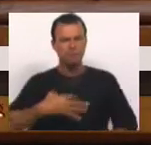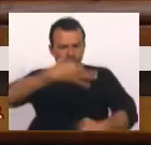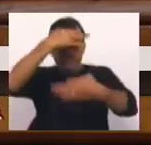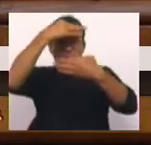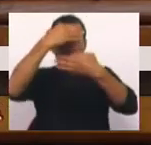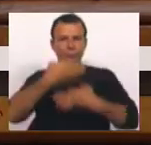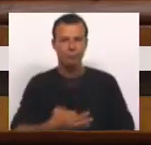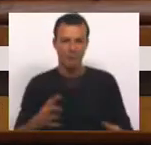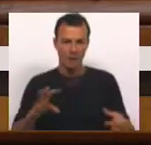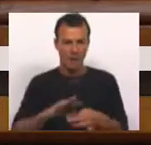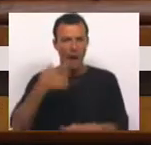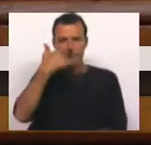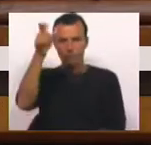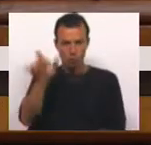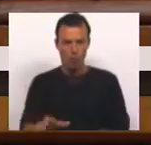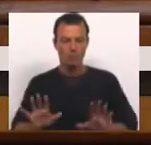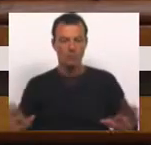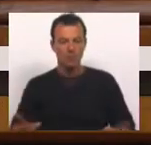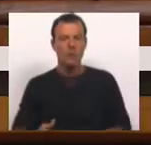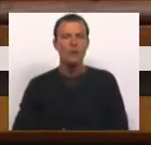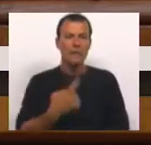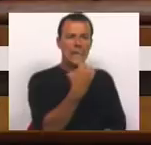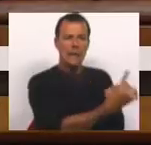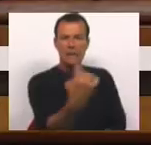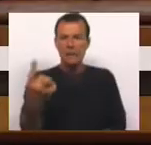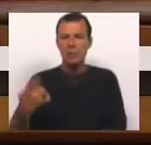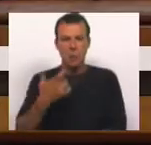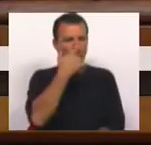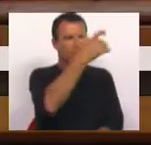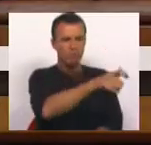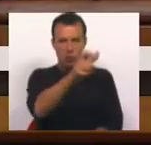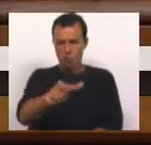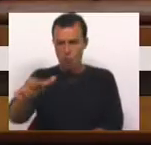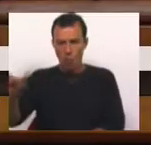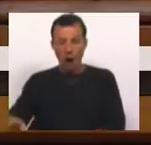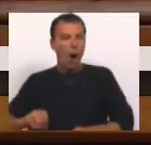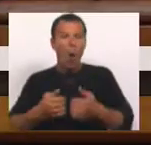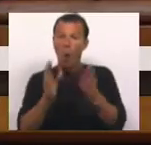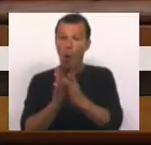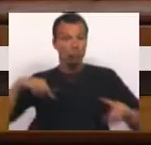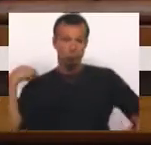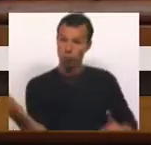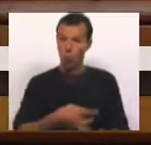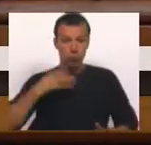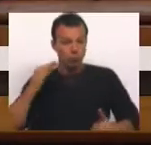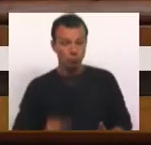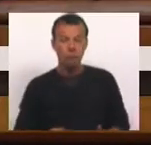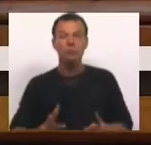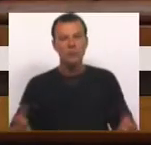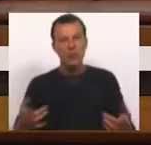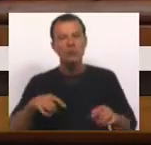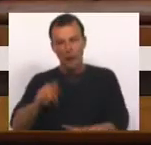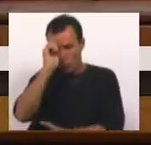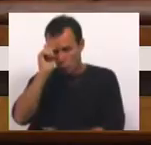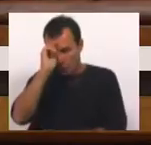dignidade da pessoa humana, na dignidade de cada ser humano em concreto e de todos por consequência, o que implica o respeito pela